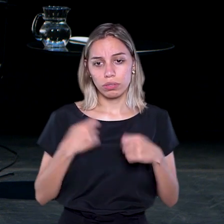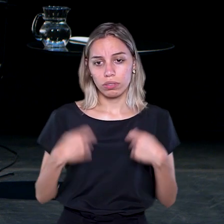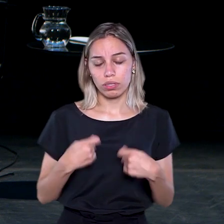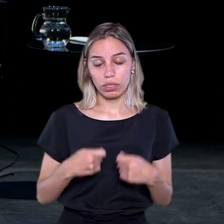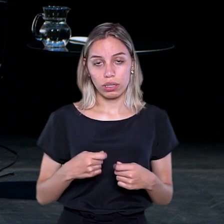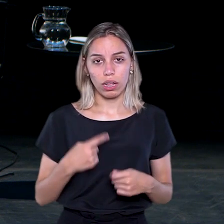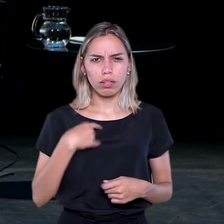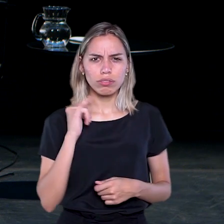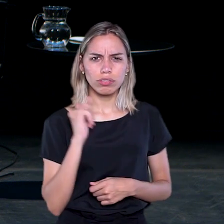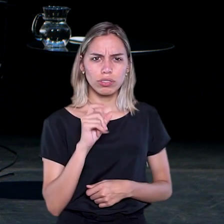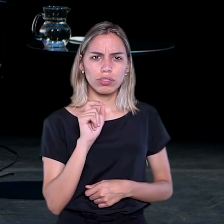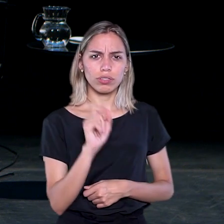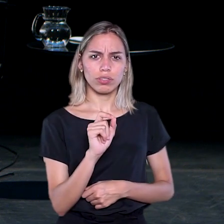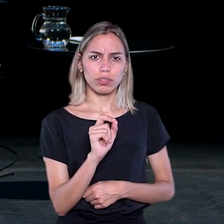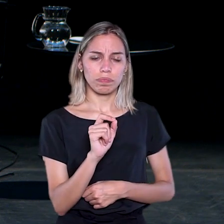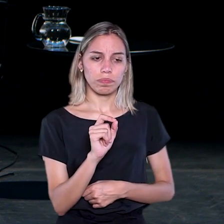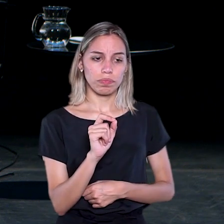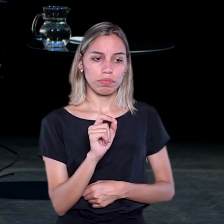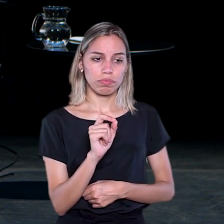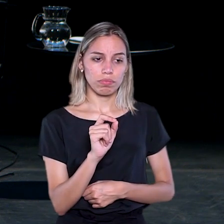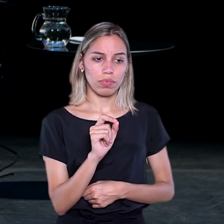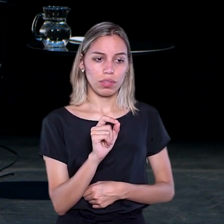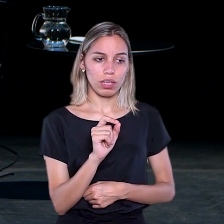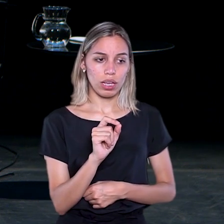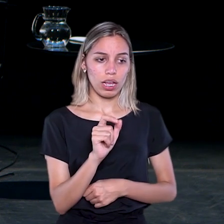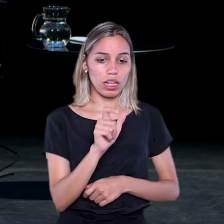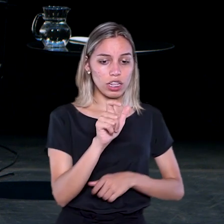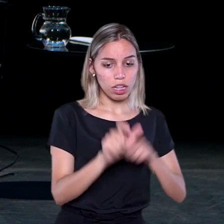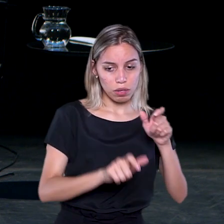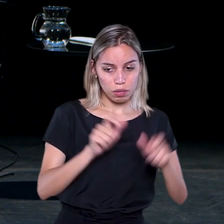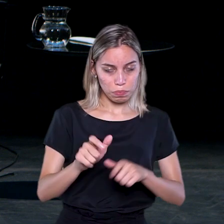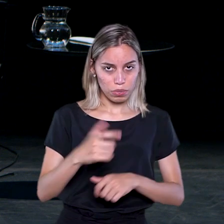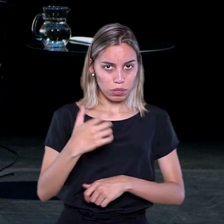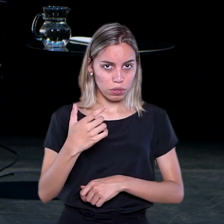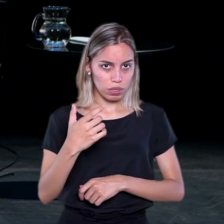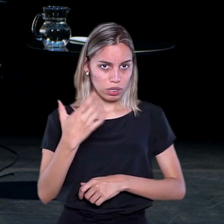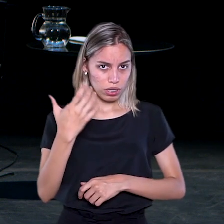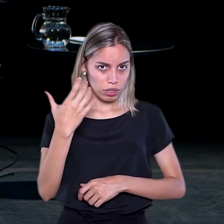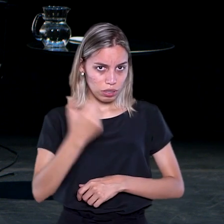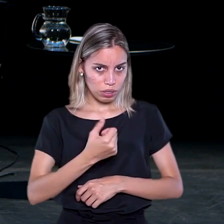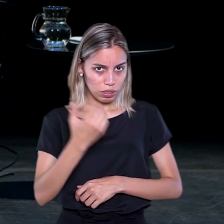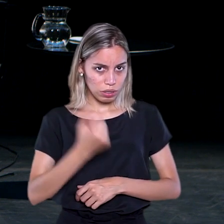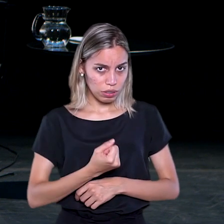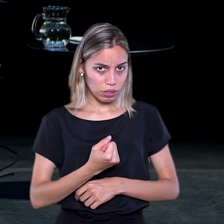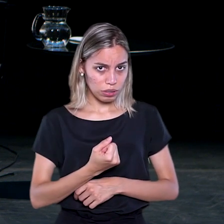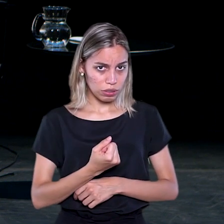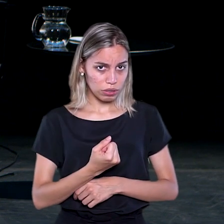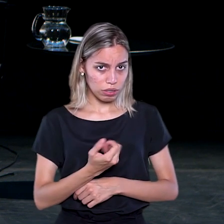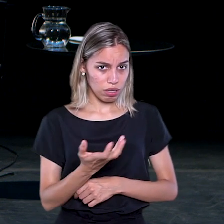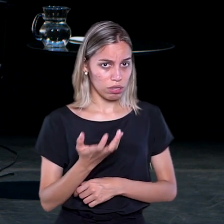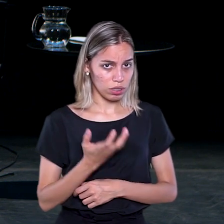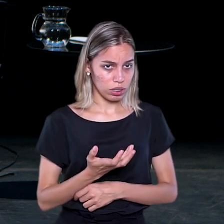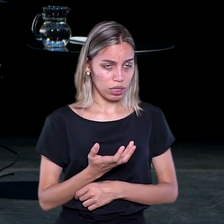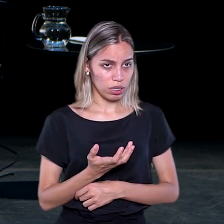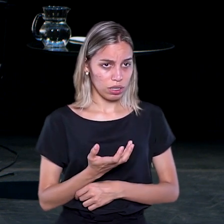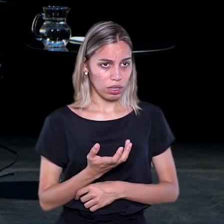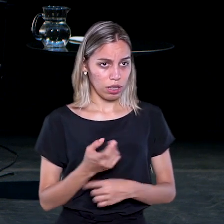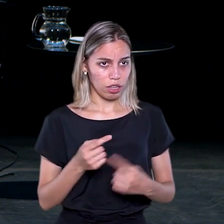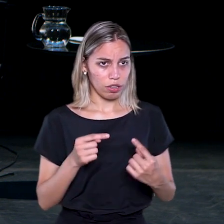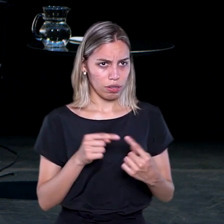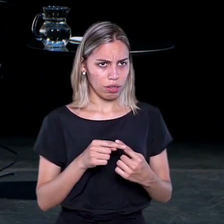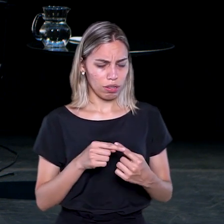é o que eu digo, as concessões que a branquitude... Né? E não são concessões, na verdade, é com